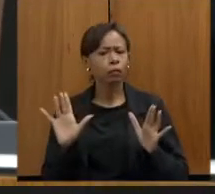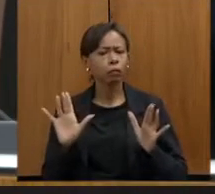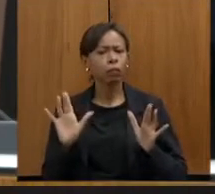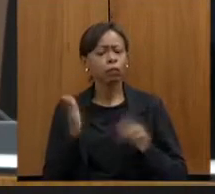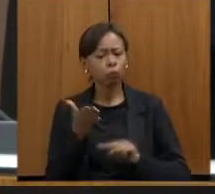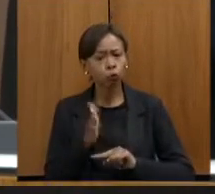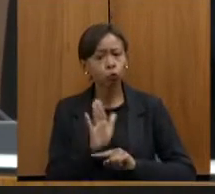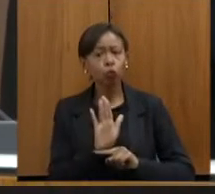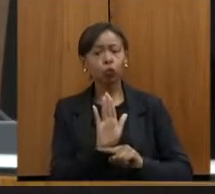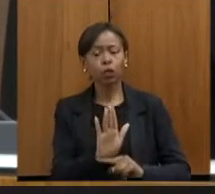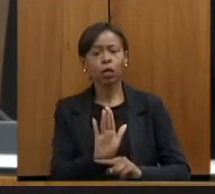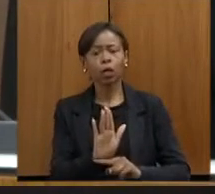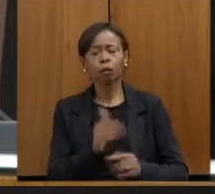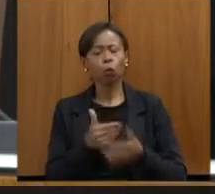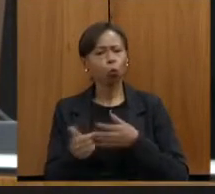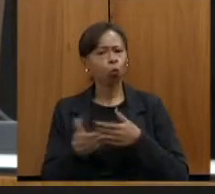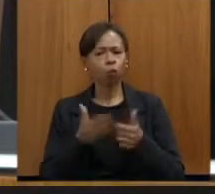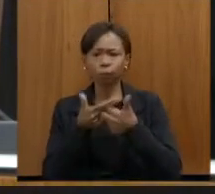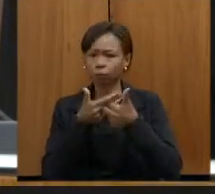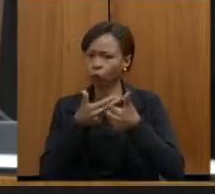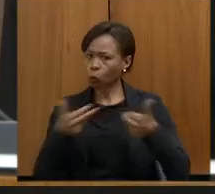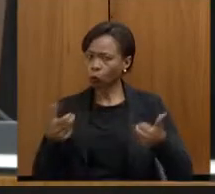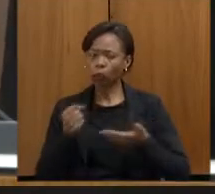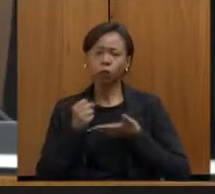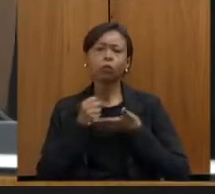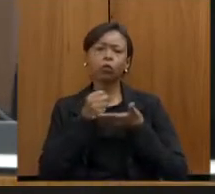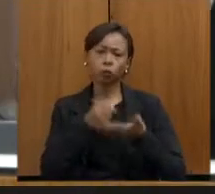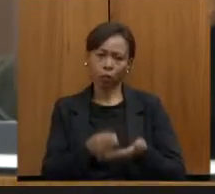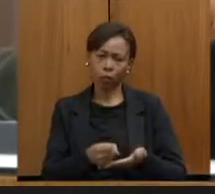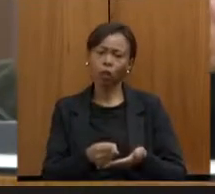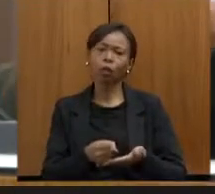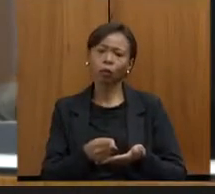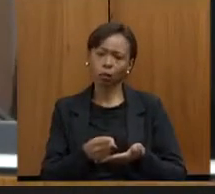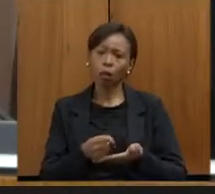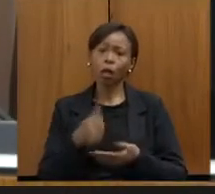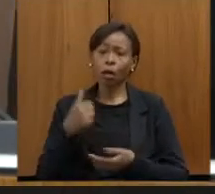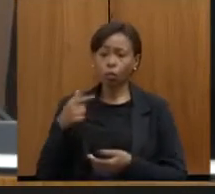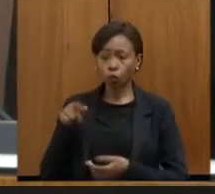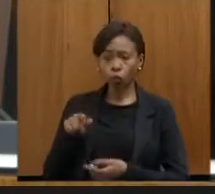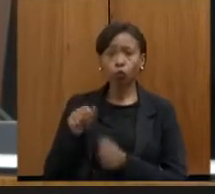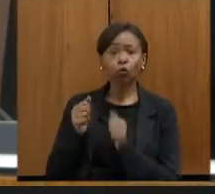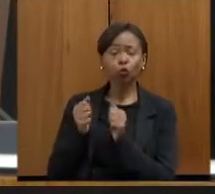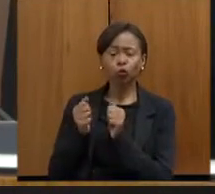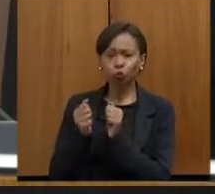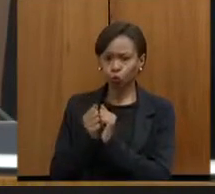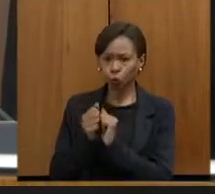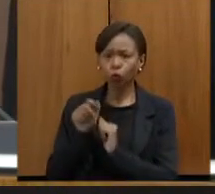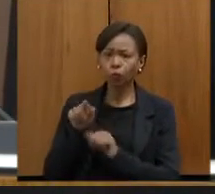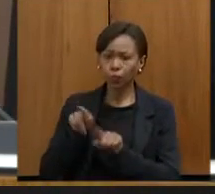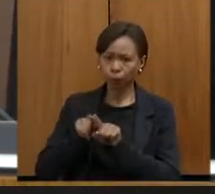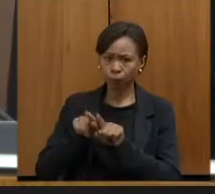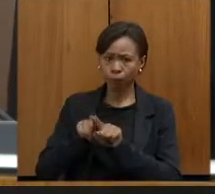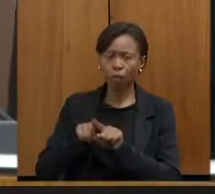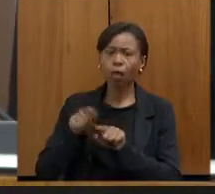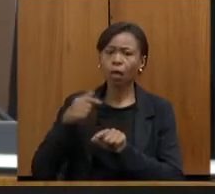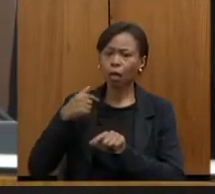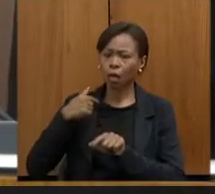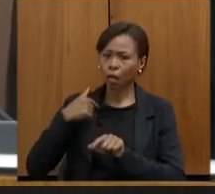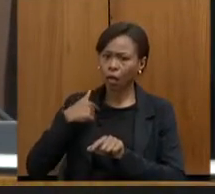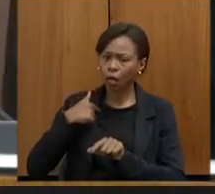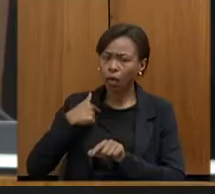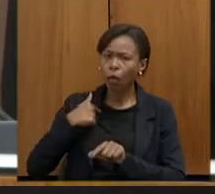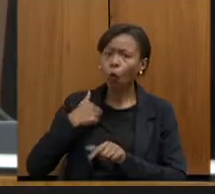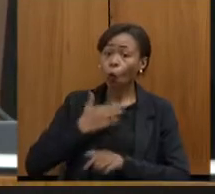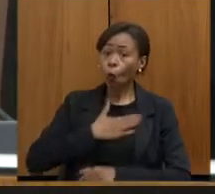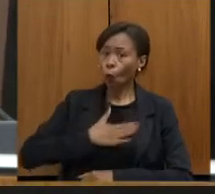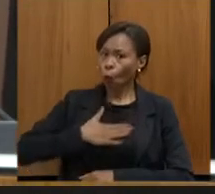todos para aquilo que eu queira, que eu possa ajudar. Eu sou, como a senhora, doutor, eu sou entusiasta da regularização. Acho